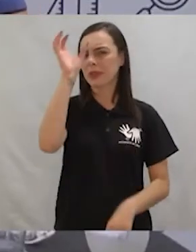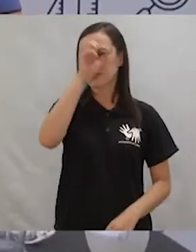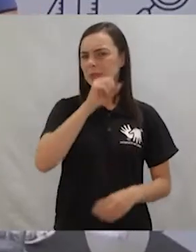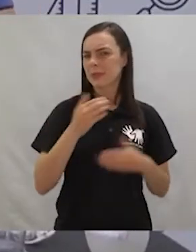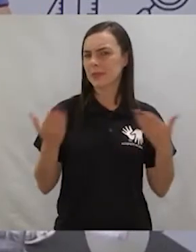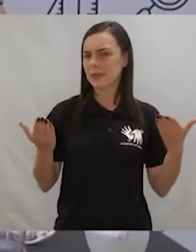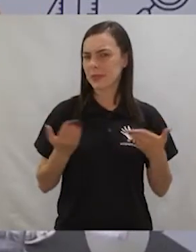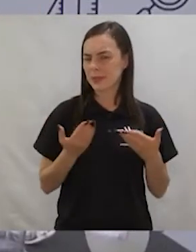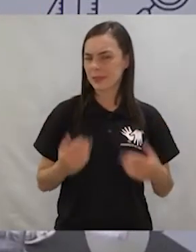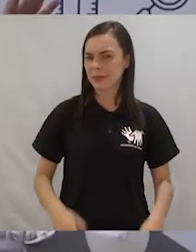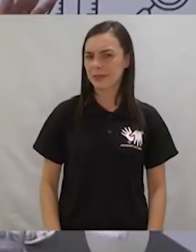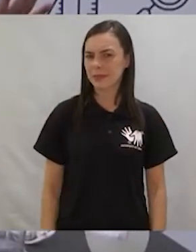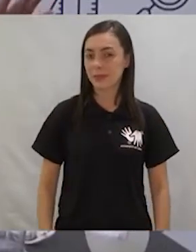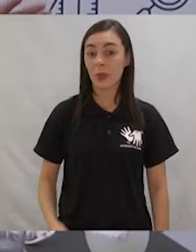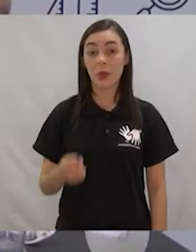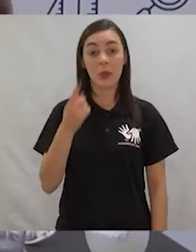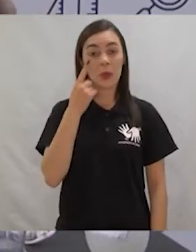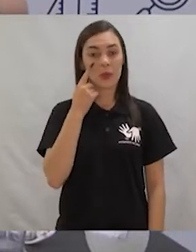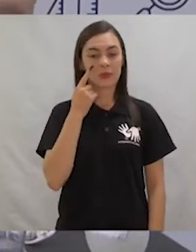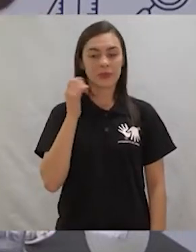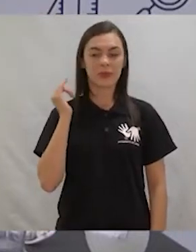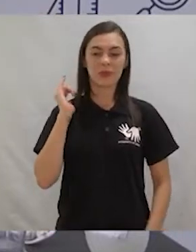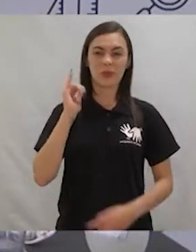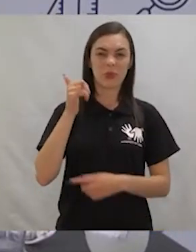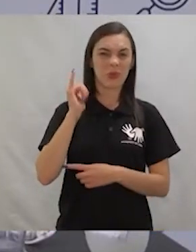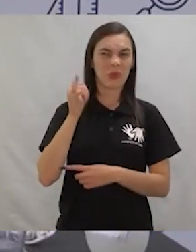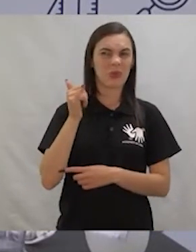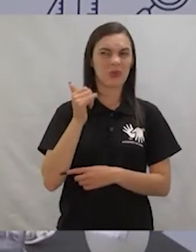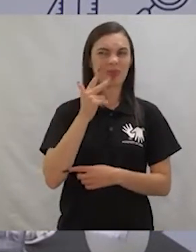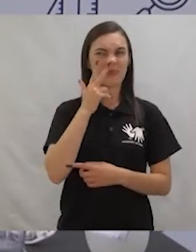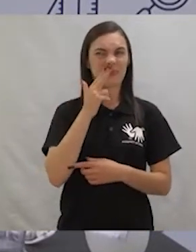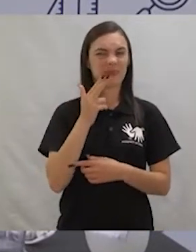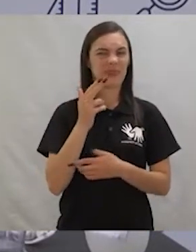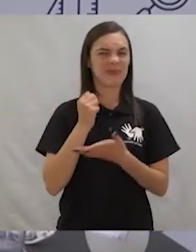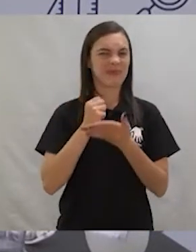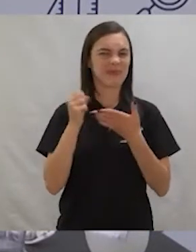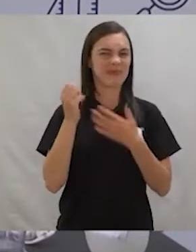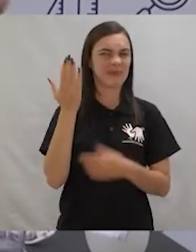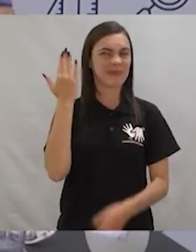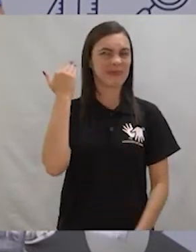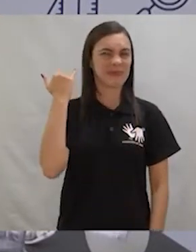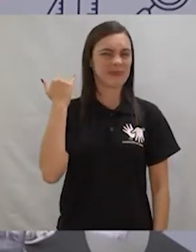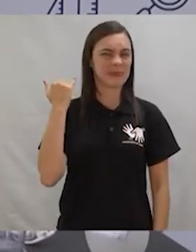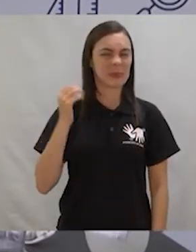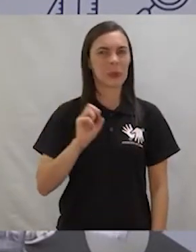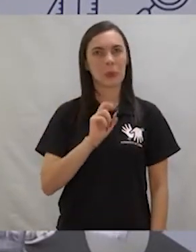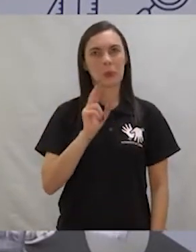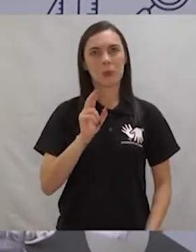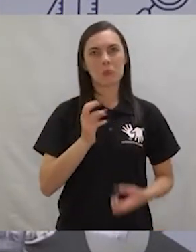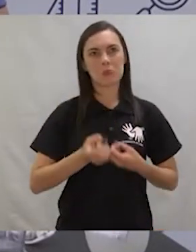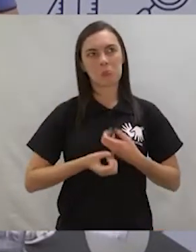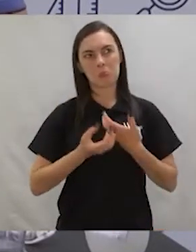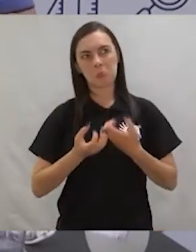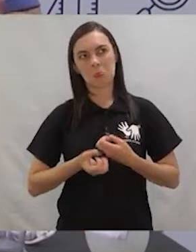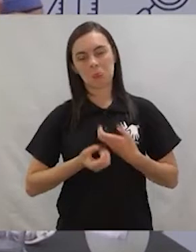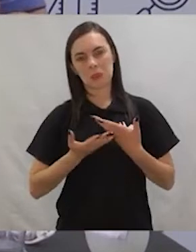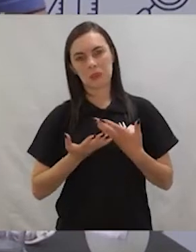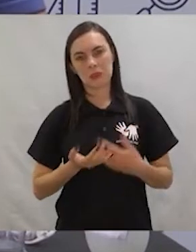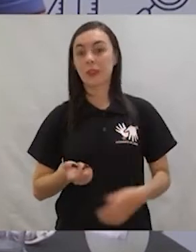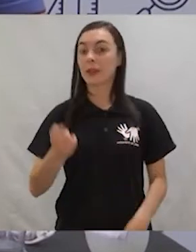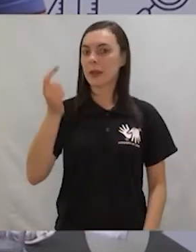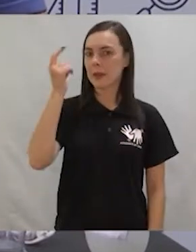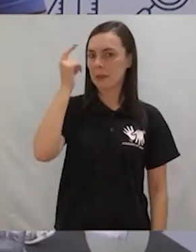hoje aqui? Veja bem, o conto eu acho que já foi. Ou será que foi poesia?